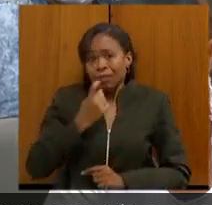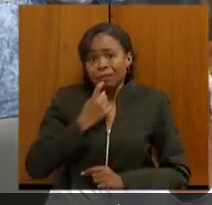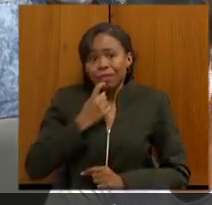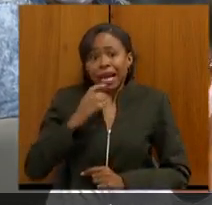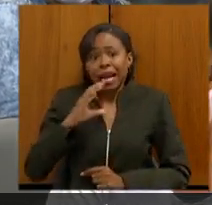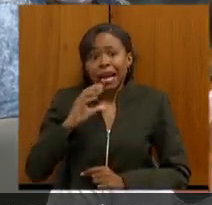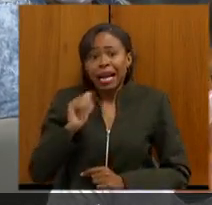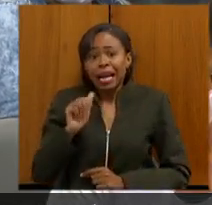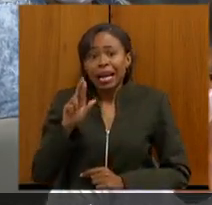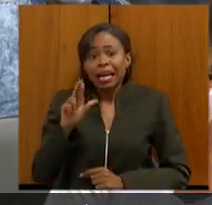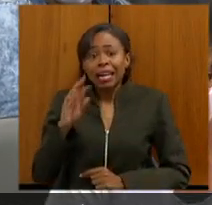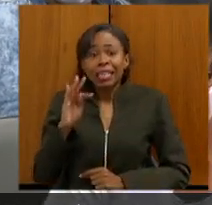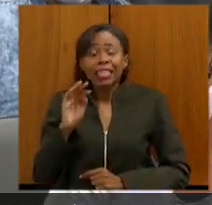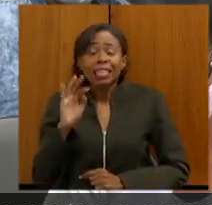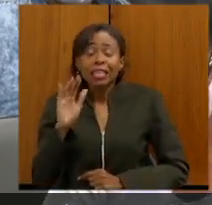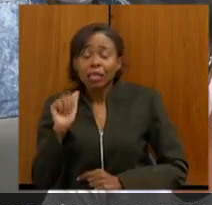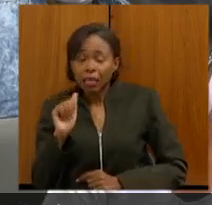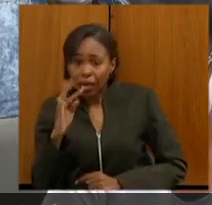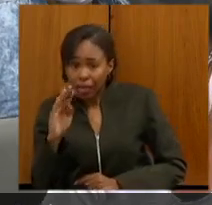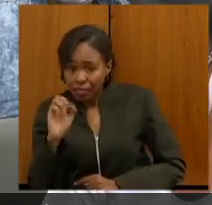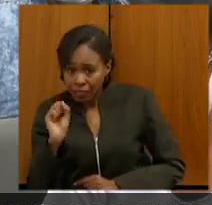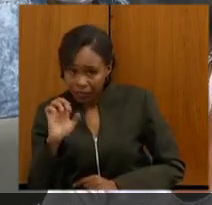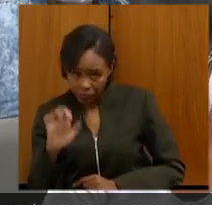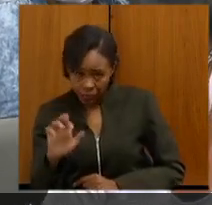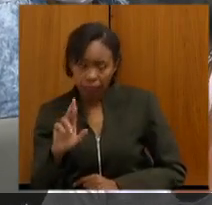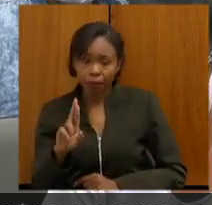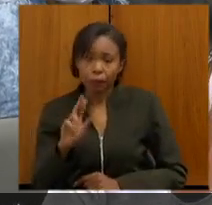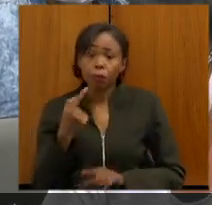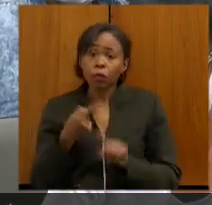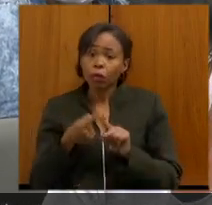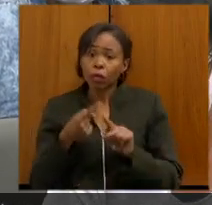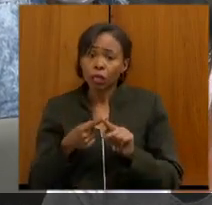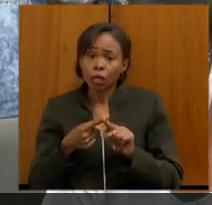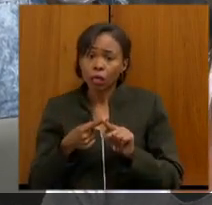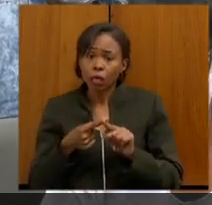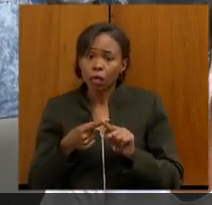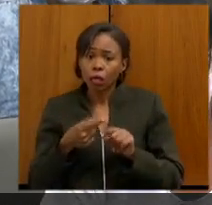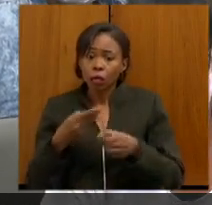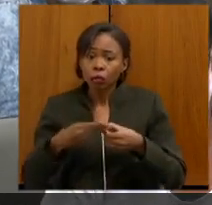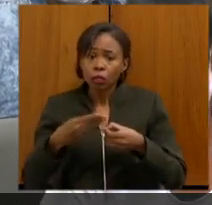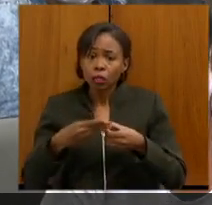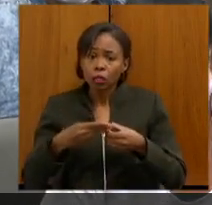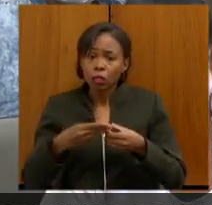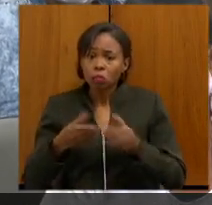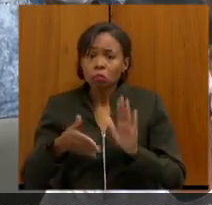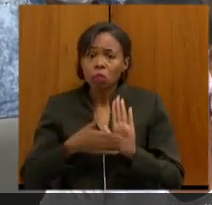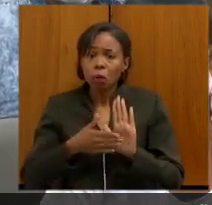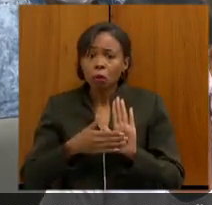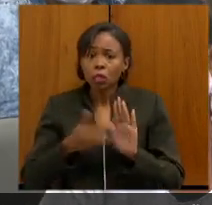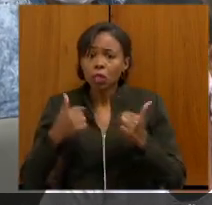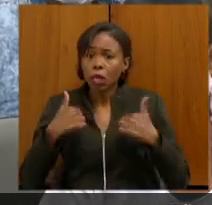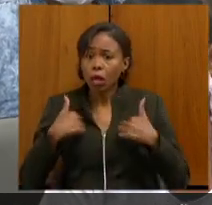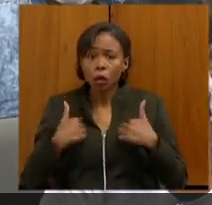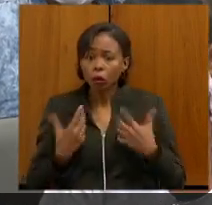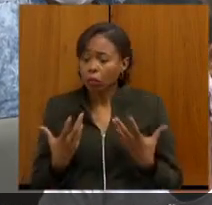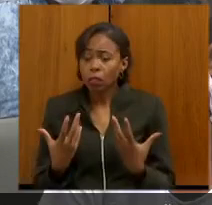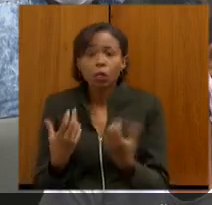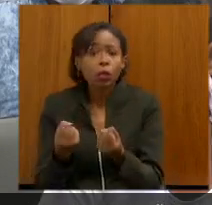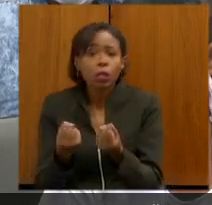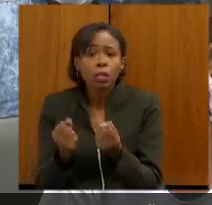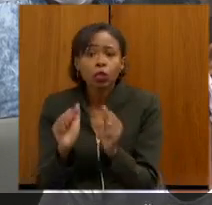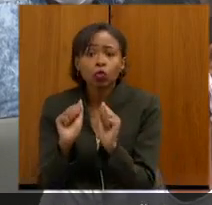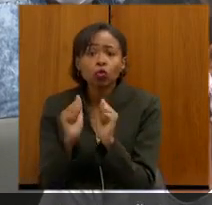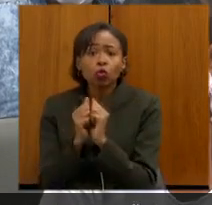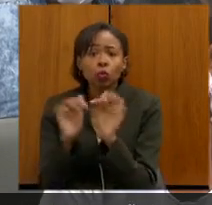uma das propostas do município é que eu não aceite mais família Então como que eu possa de conquistar a minha moradia